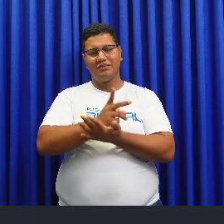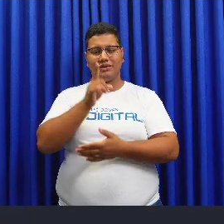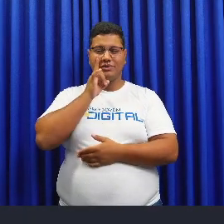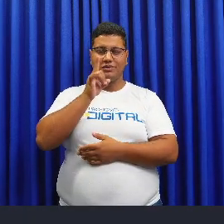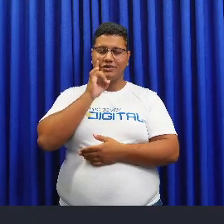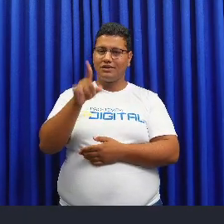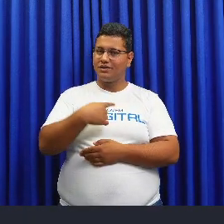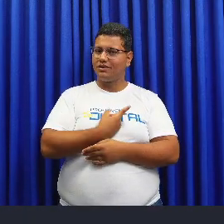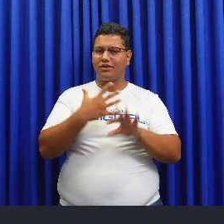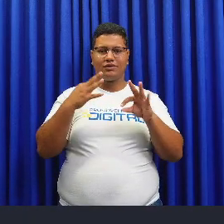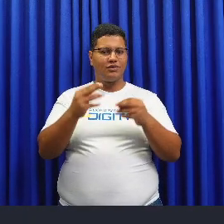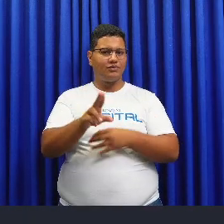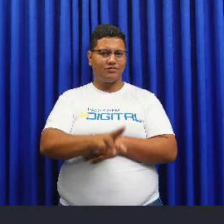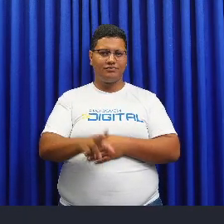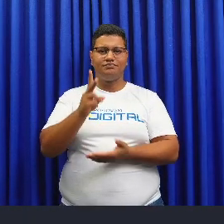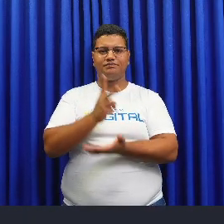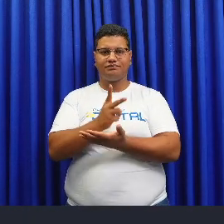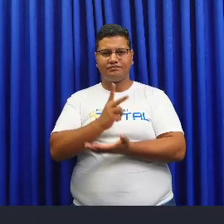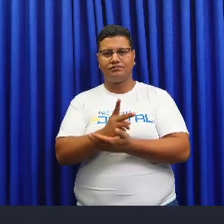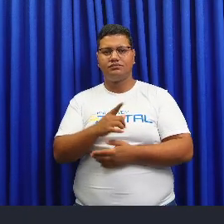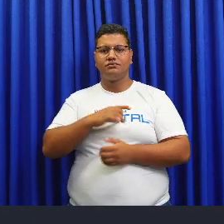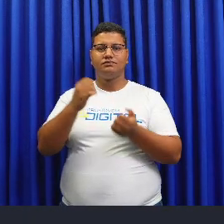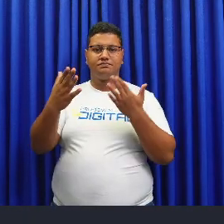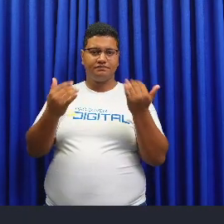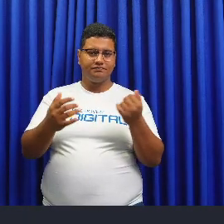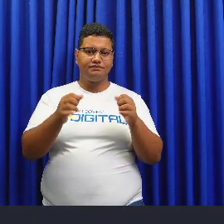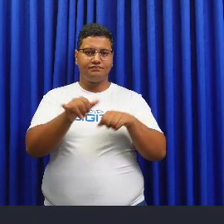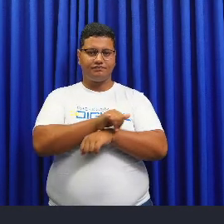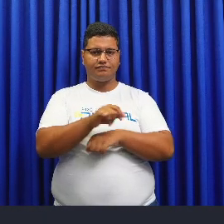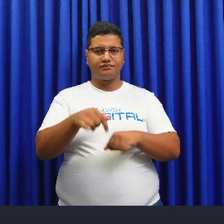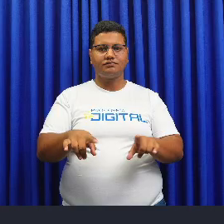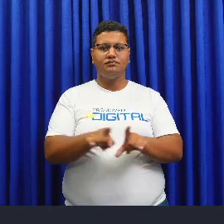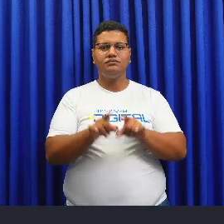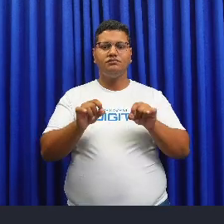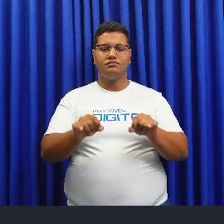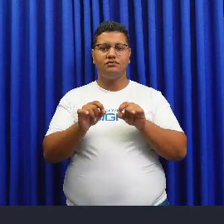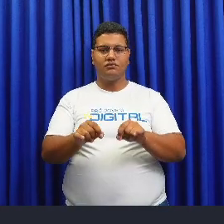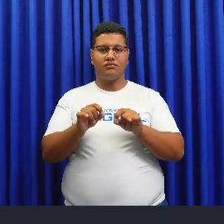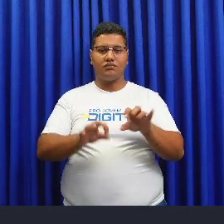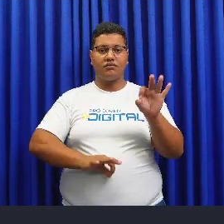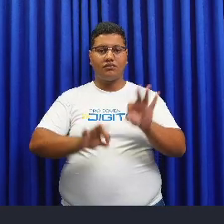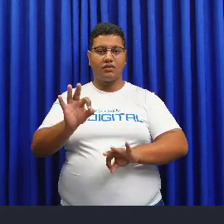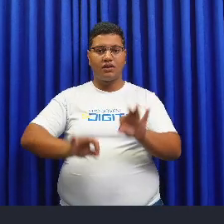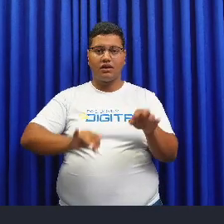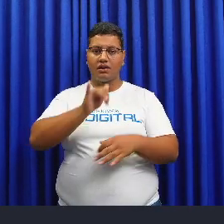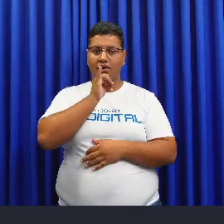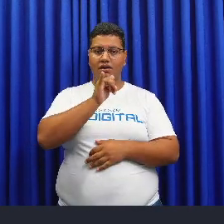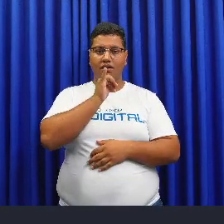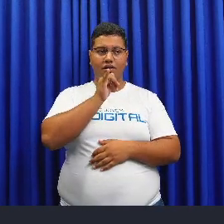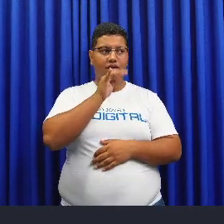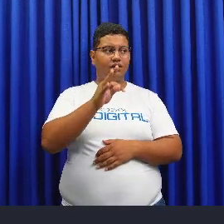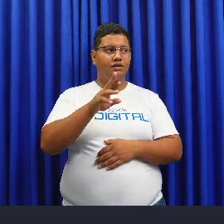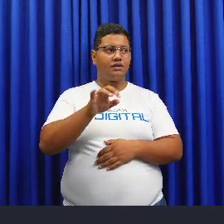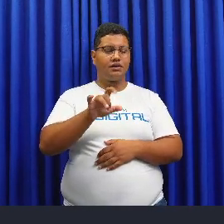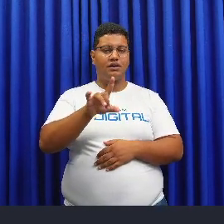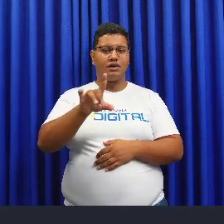dia. E temos outras ferramentas aqui de organização. Por exemplo, o Trello, que aí ele já vem